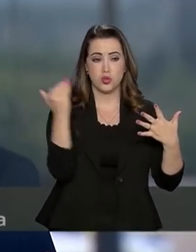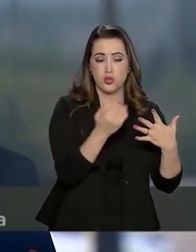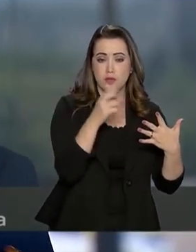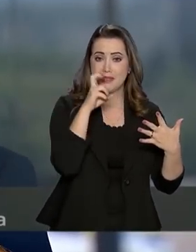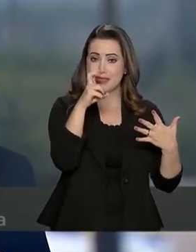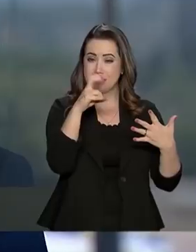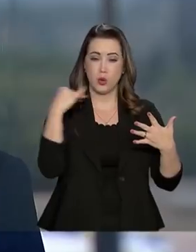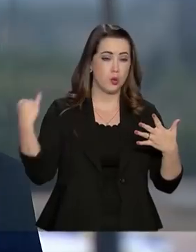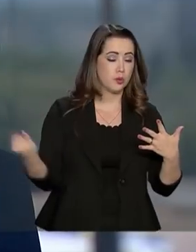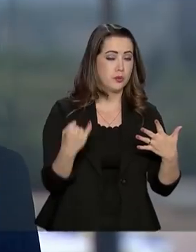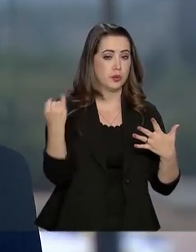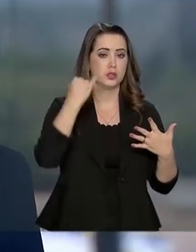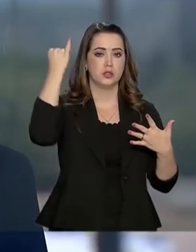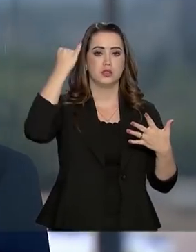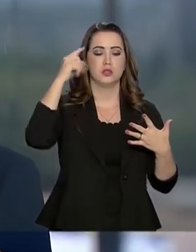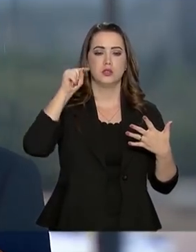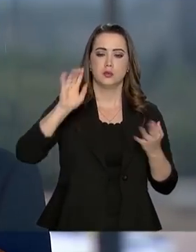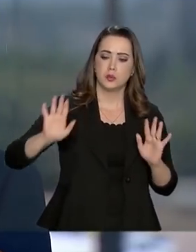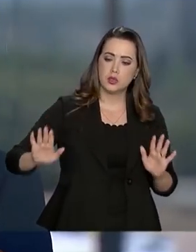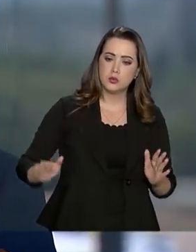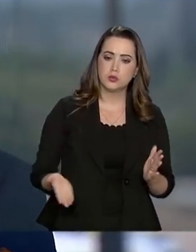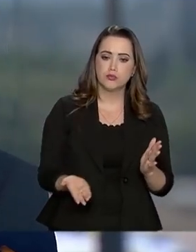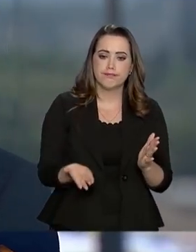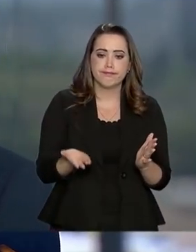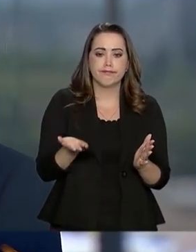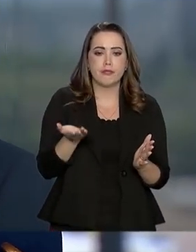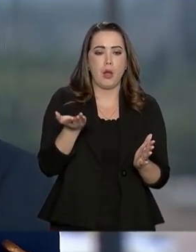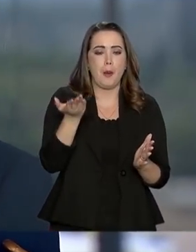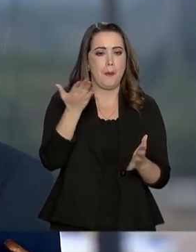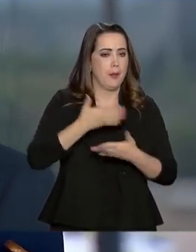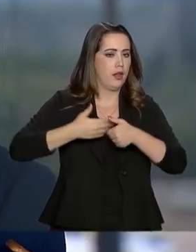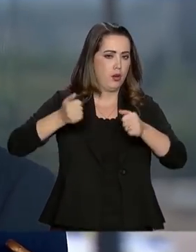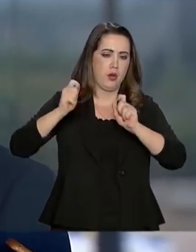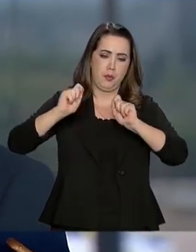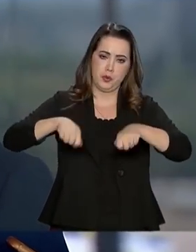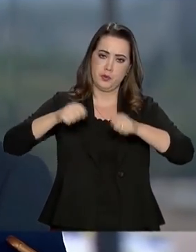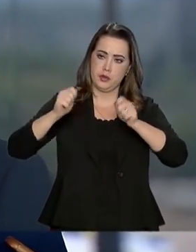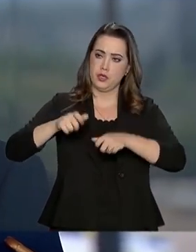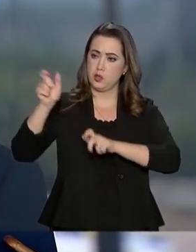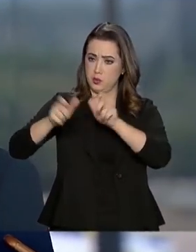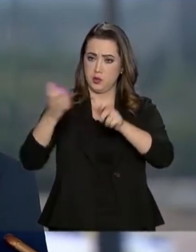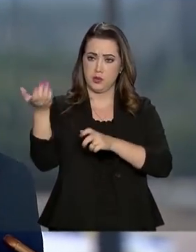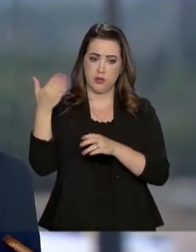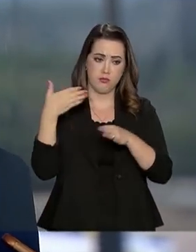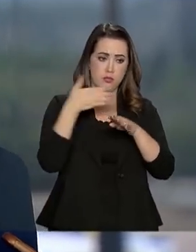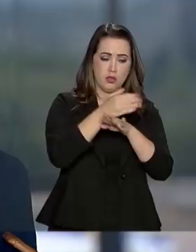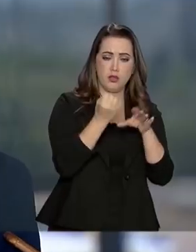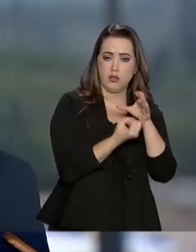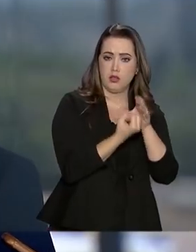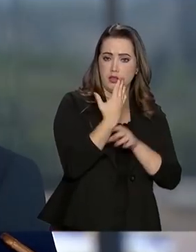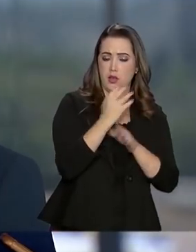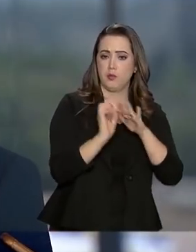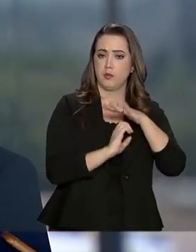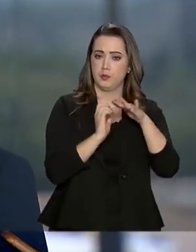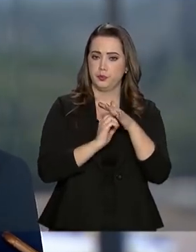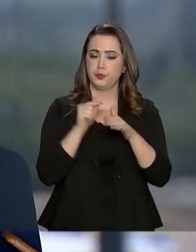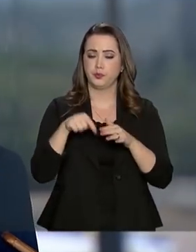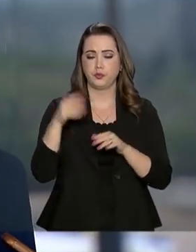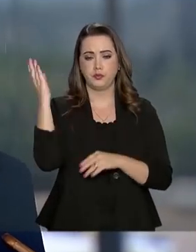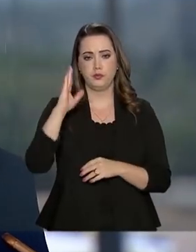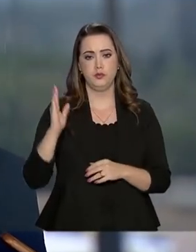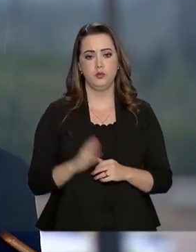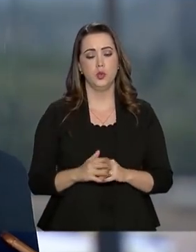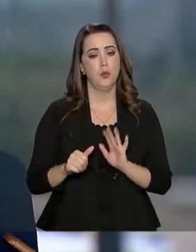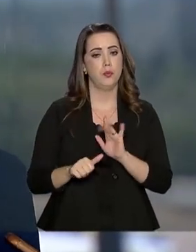como sendo essenciais para levar a melhoria de condições para facilitar esse ambiente de trabalho.